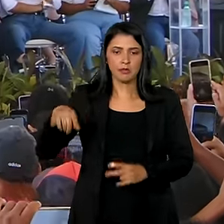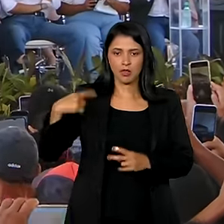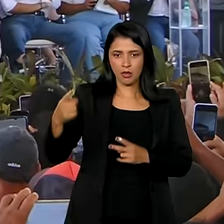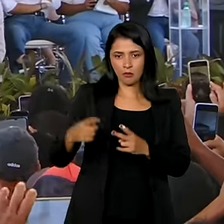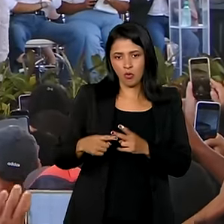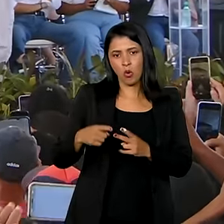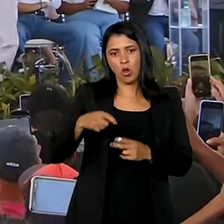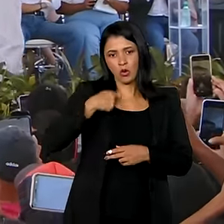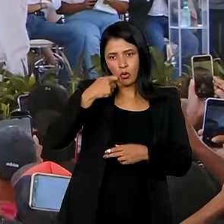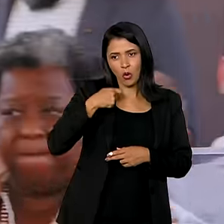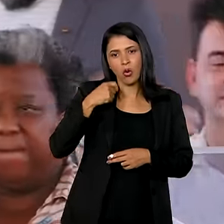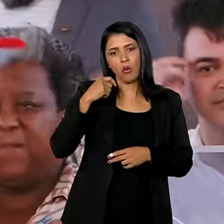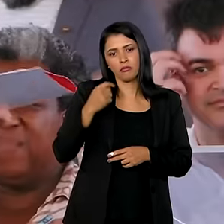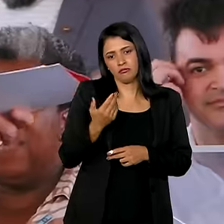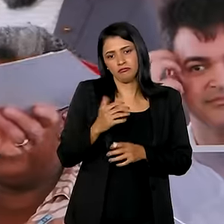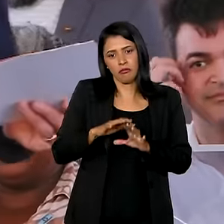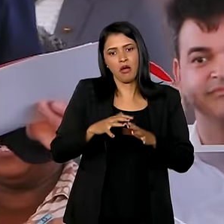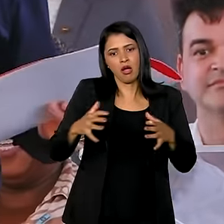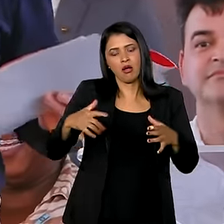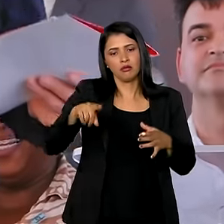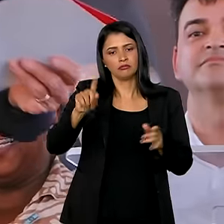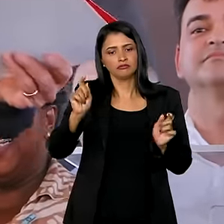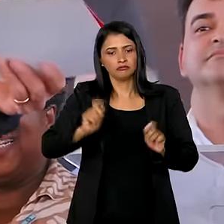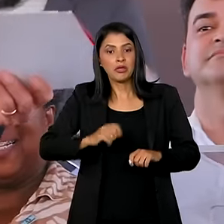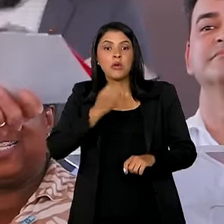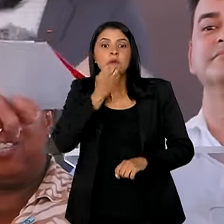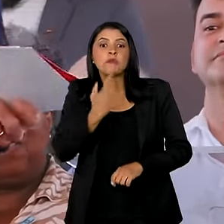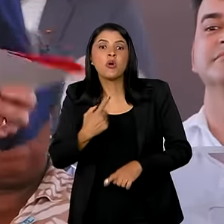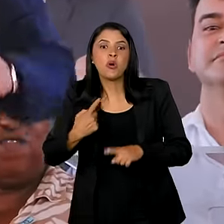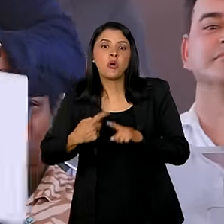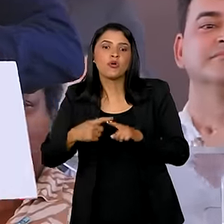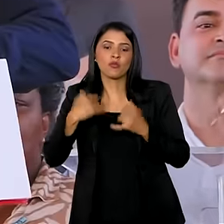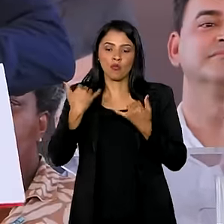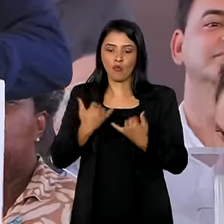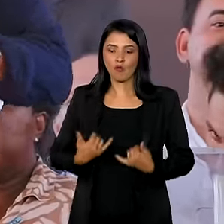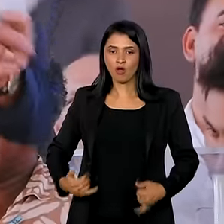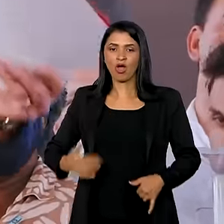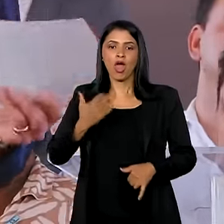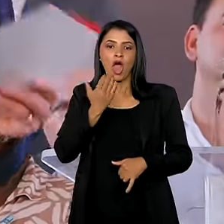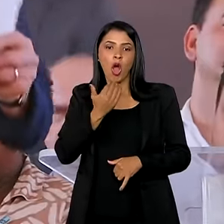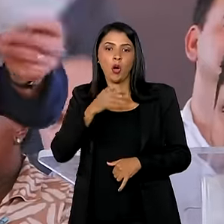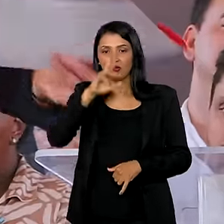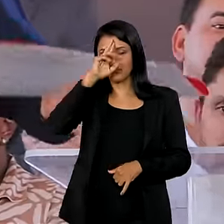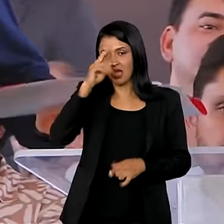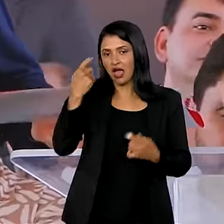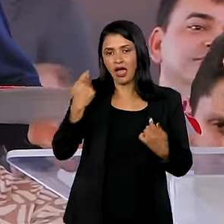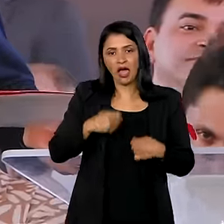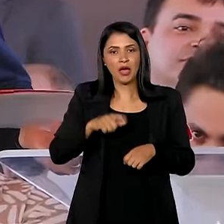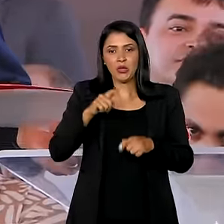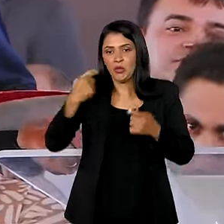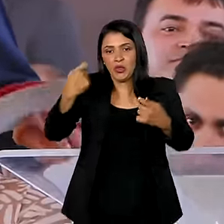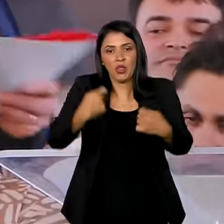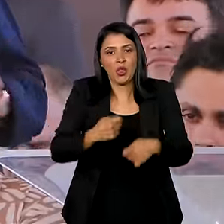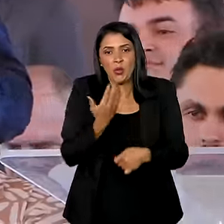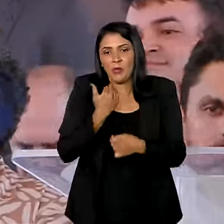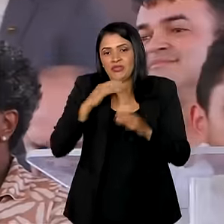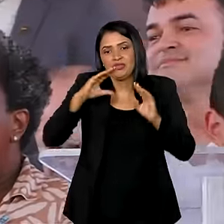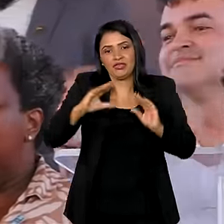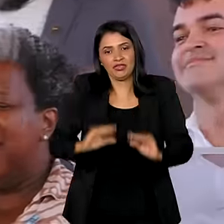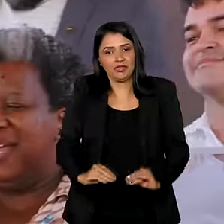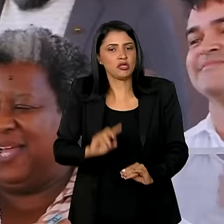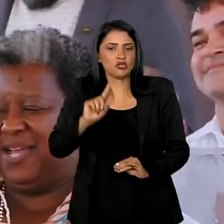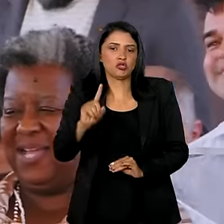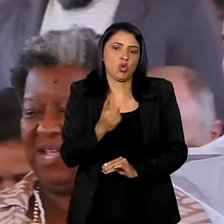come um pouco mais e depois vai ser bom porque nós vamos fazer regime. Almoçar tarde significa que não tem que jantar, então é só